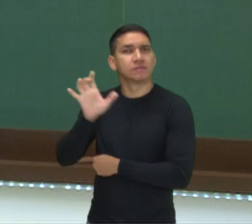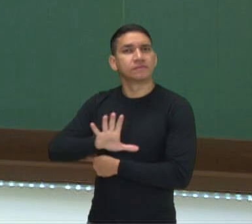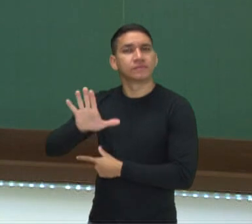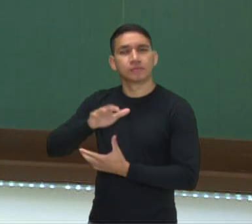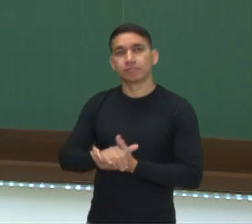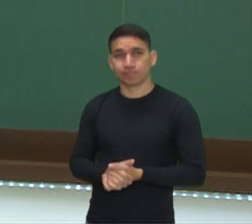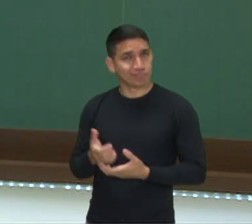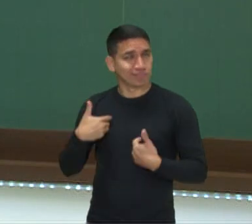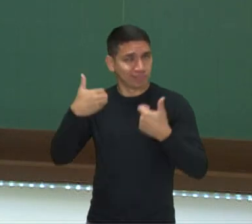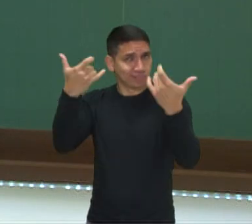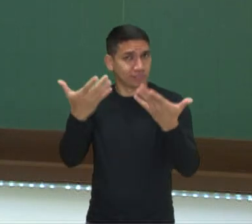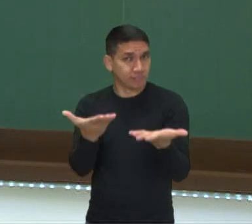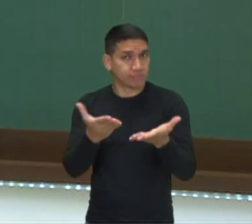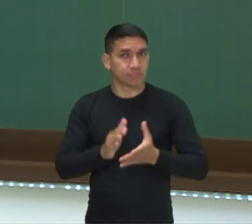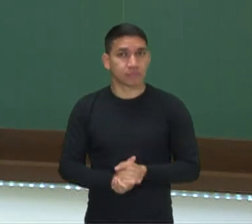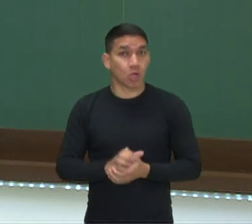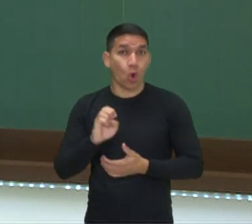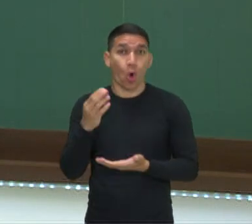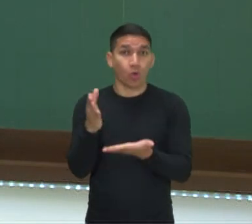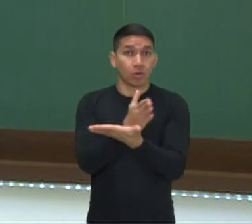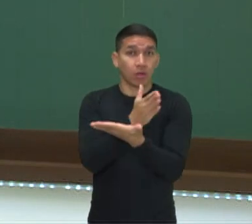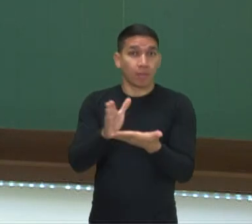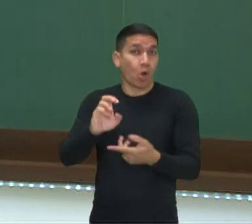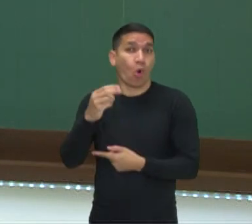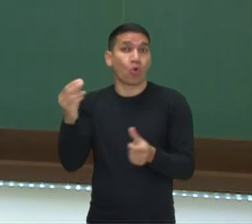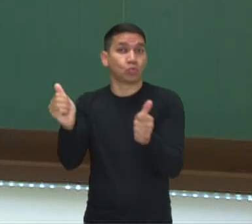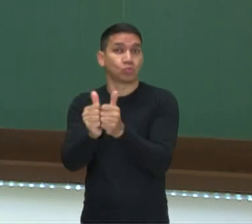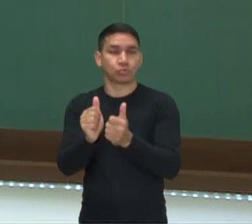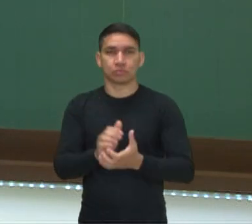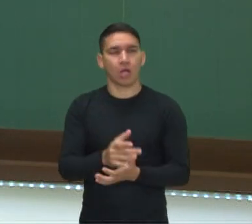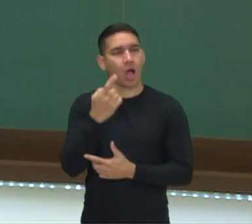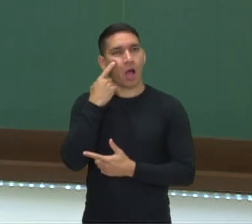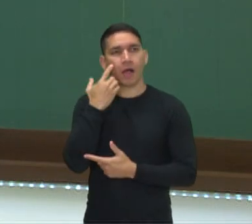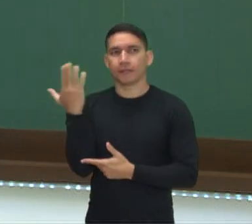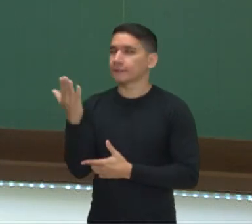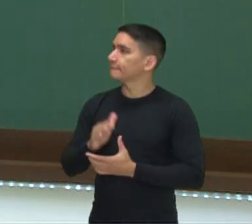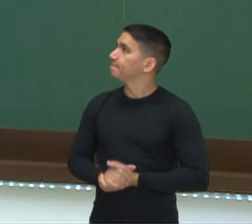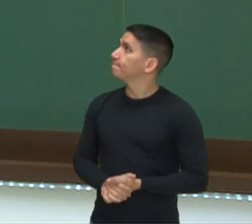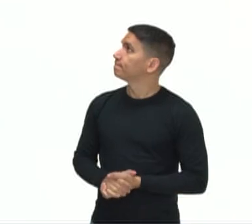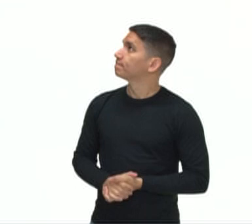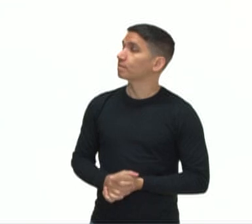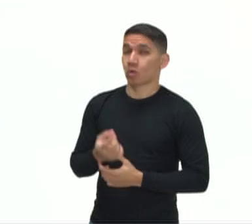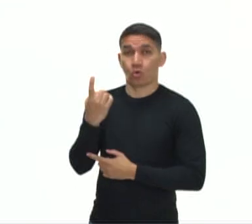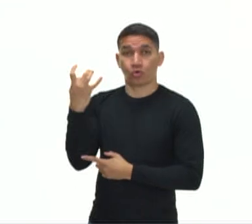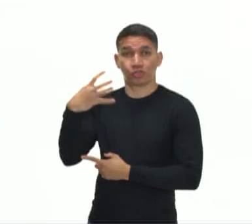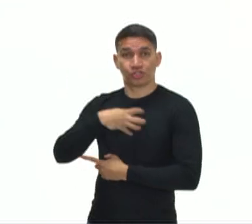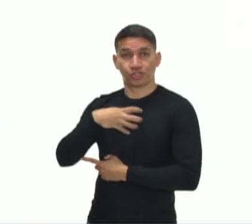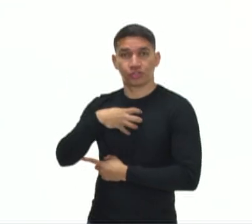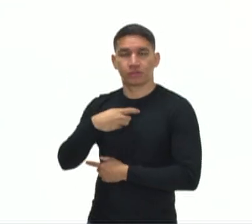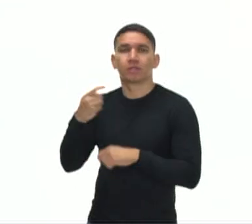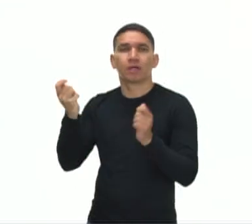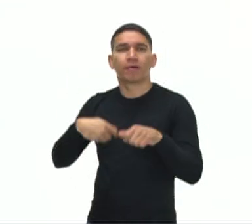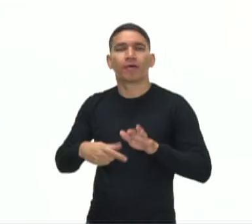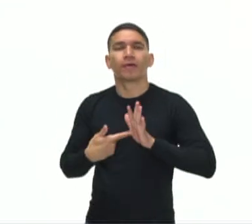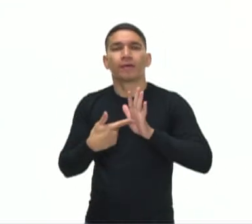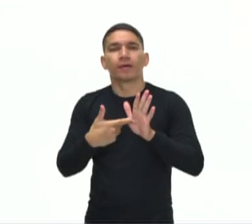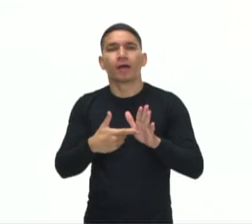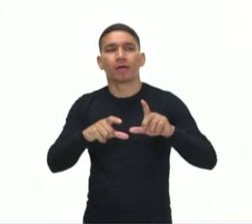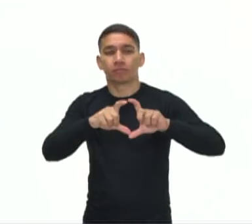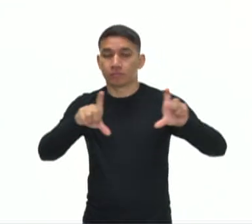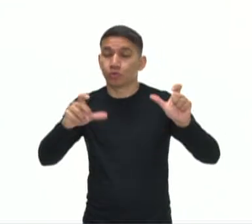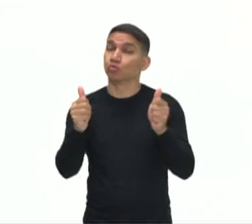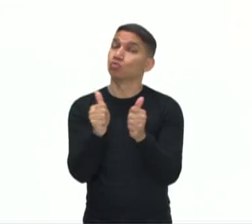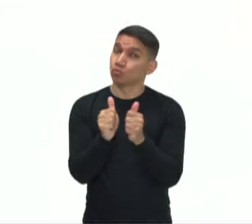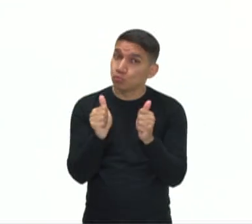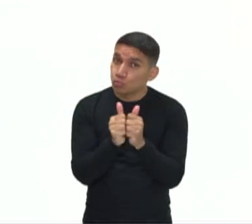Do jeito que eu acabei de falar, ou separado ou junto. Olha só. Uma das maneiras é representar